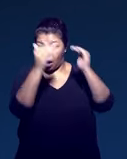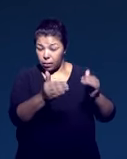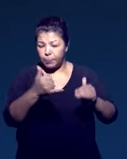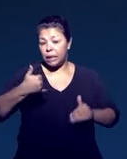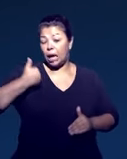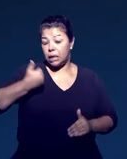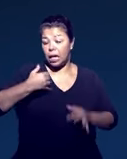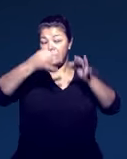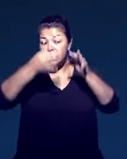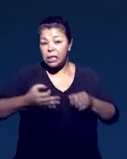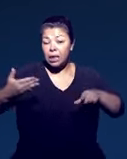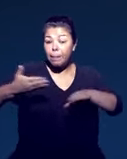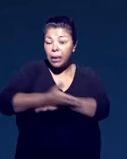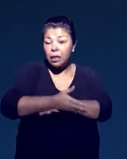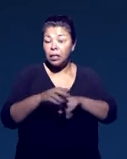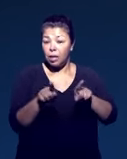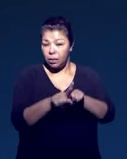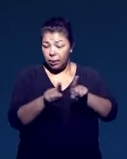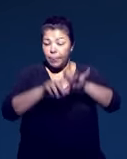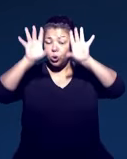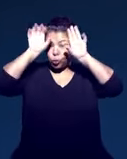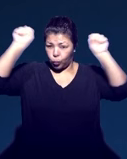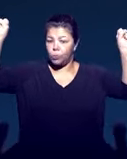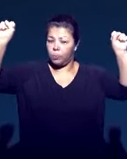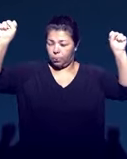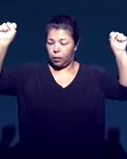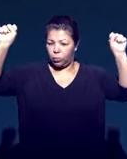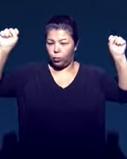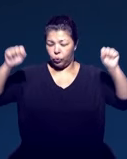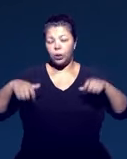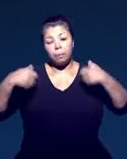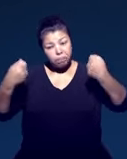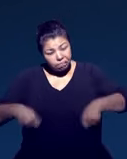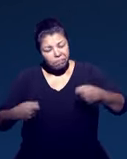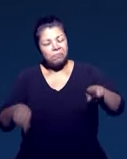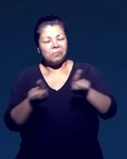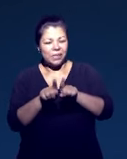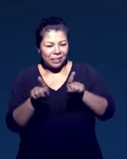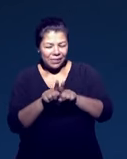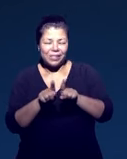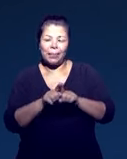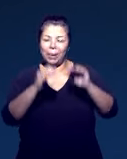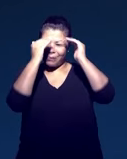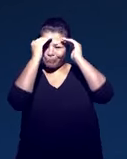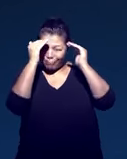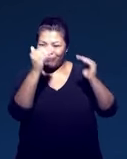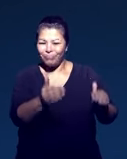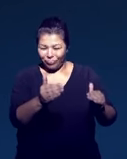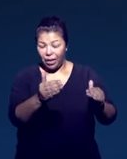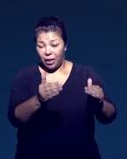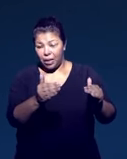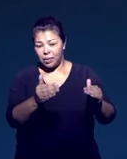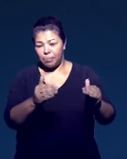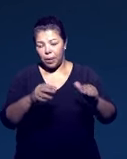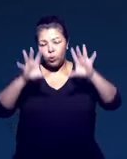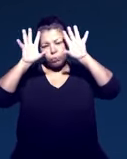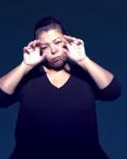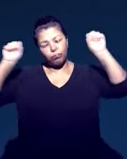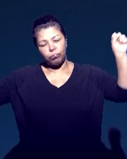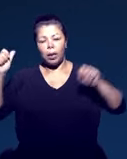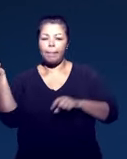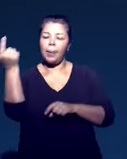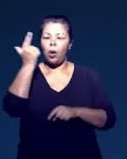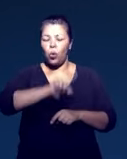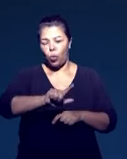corte é algo que antes de tudo serve muito ao próprio Supremo Tribunal Federal para poder dar ele uma dimensão